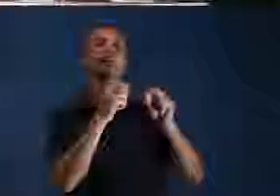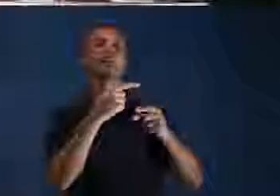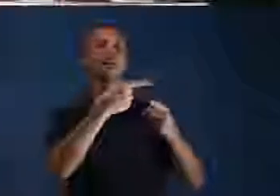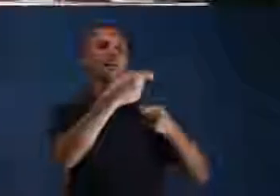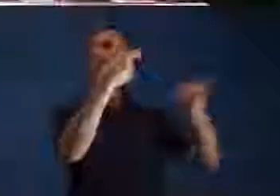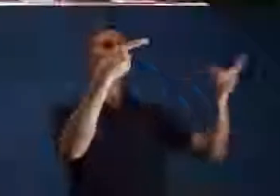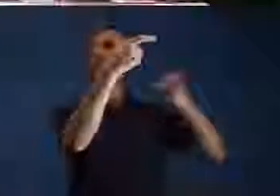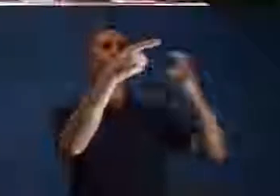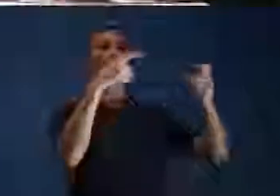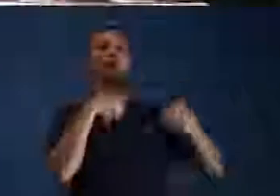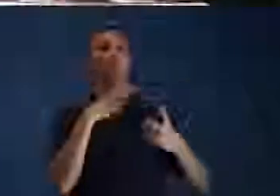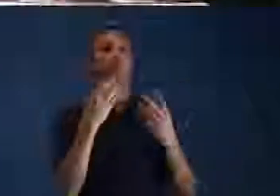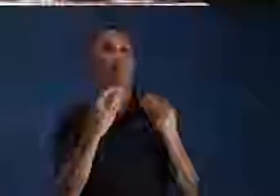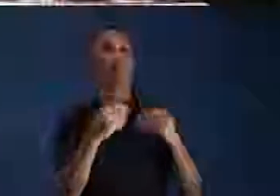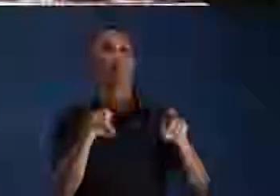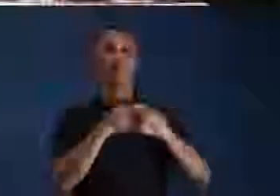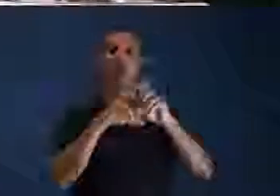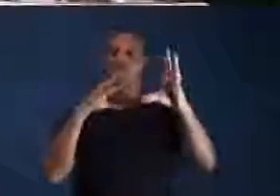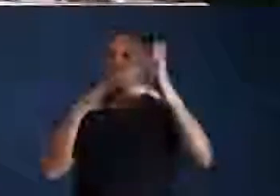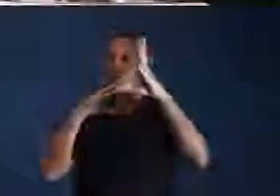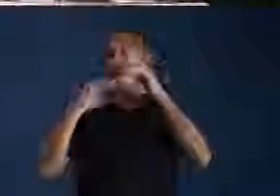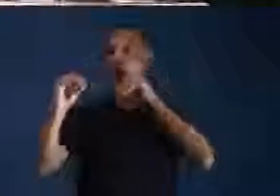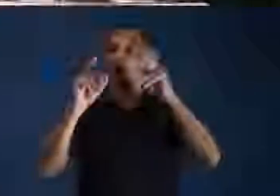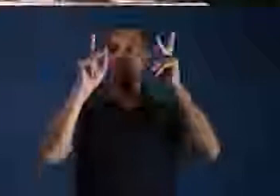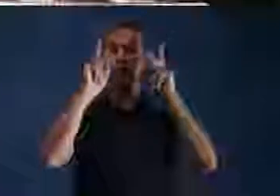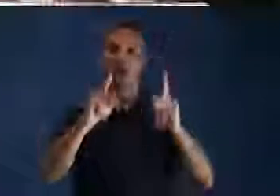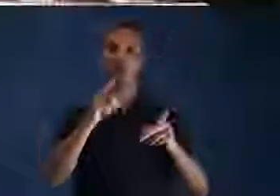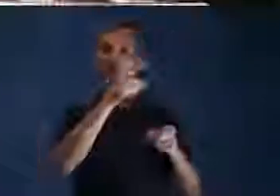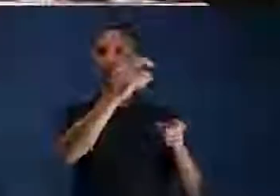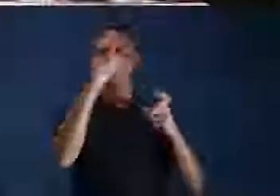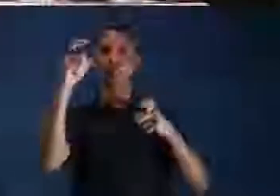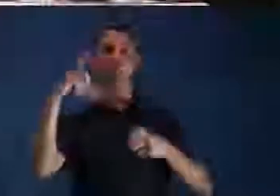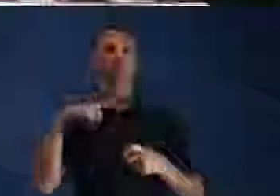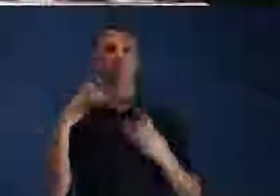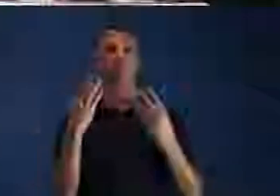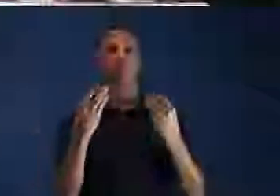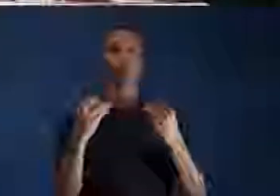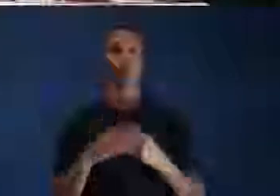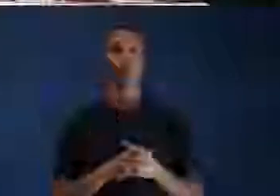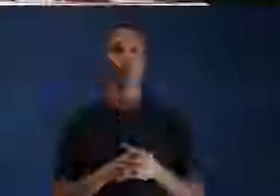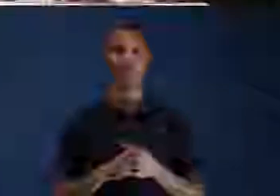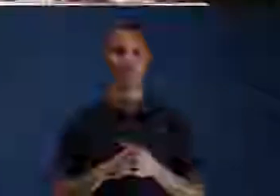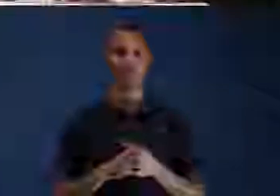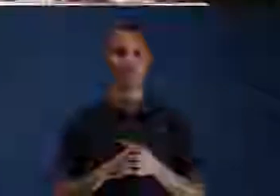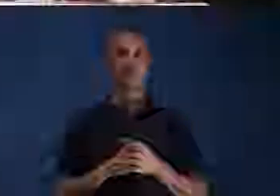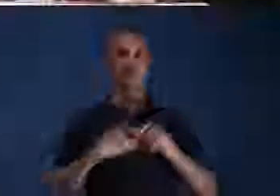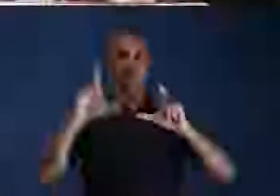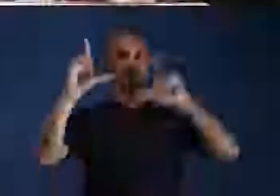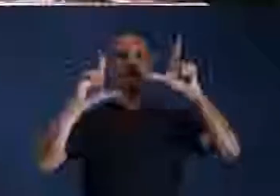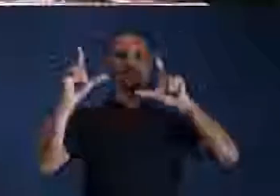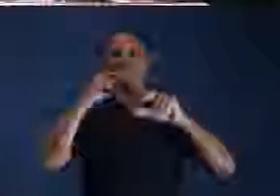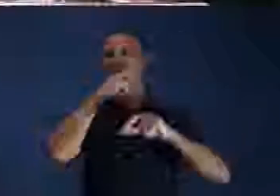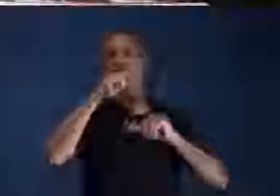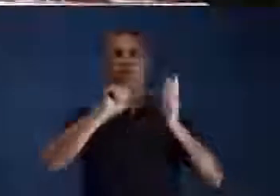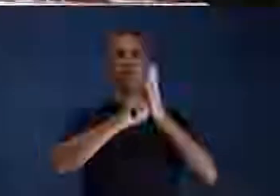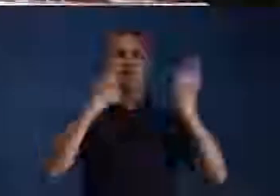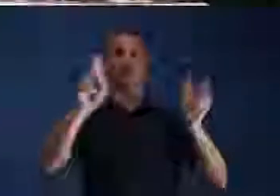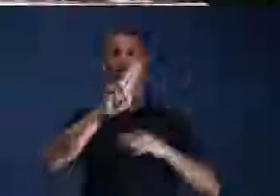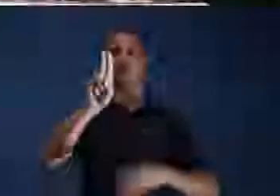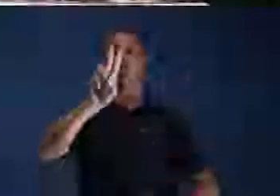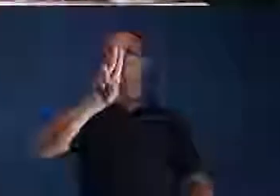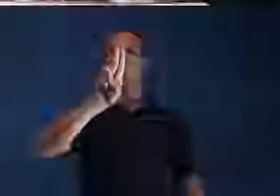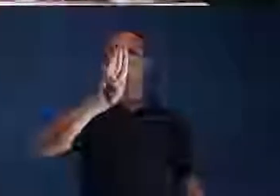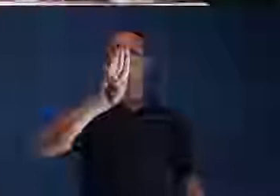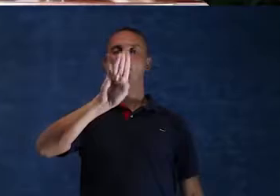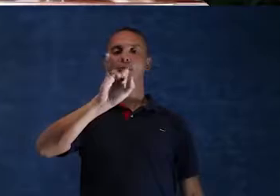real e imaginário de fugas espetaculares de criminosos de todo o mundo. Para o jornalista Ubiratã Brasil, a América do